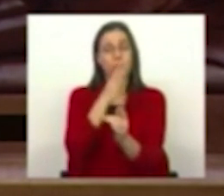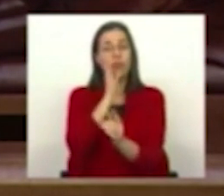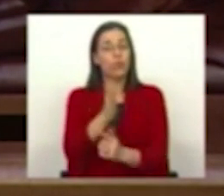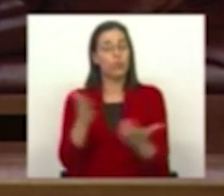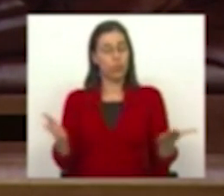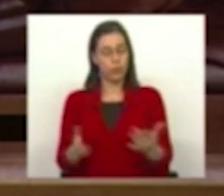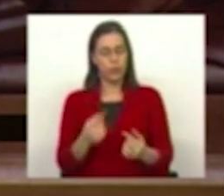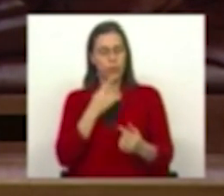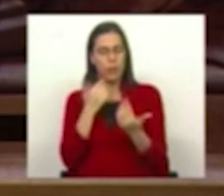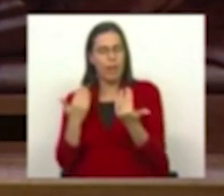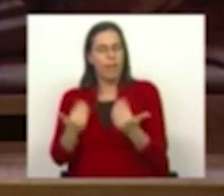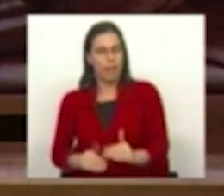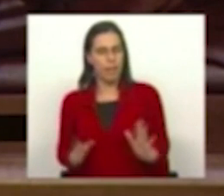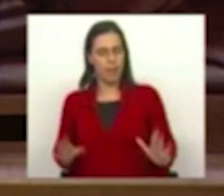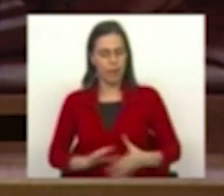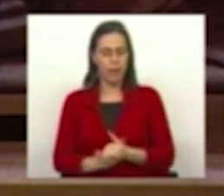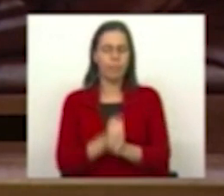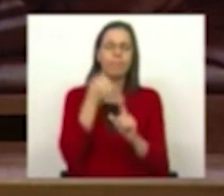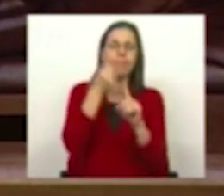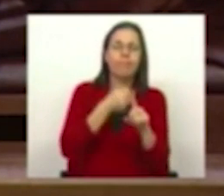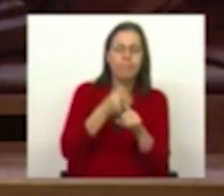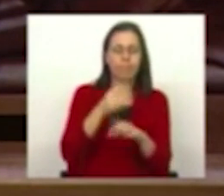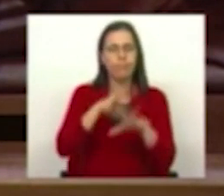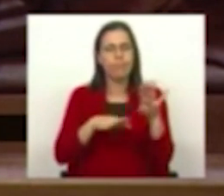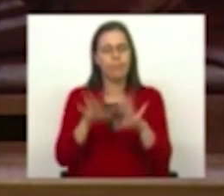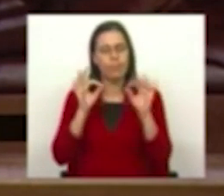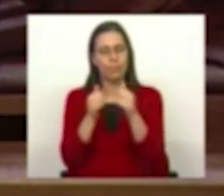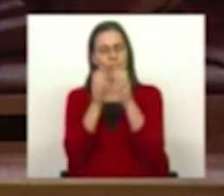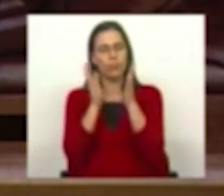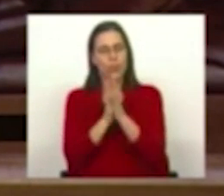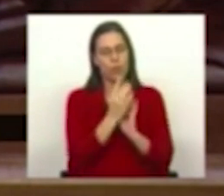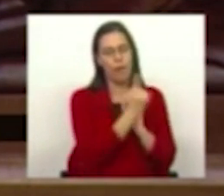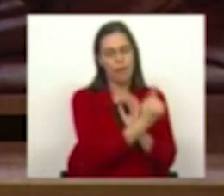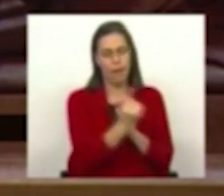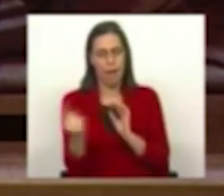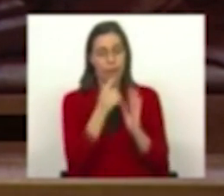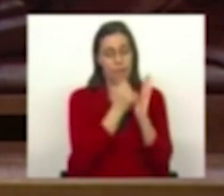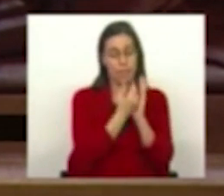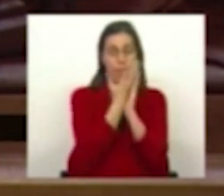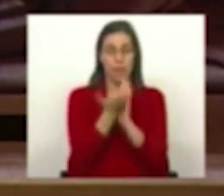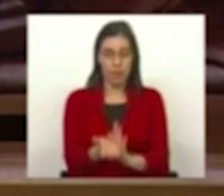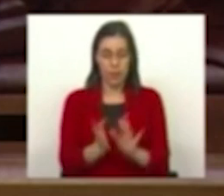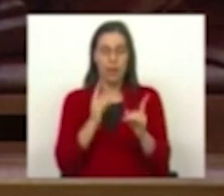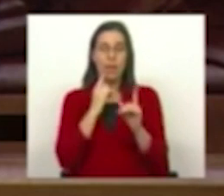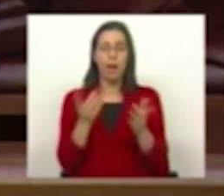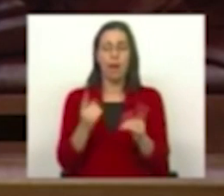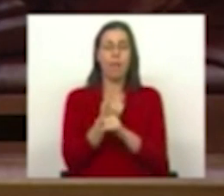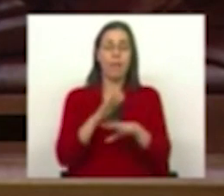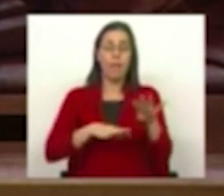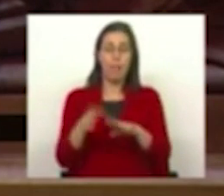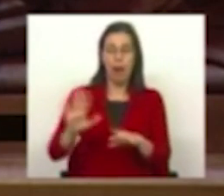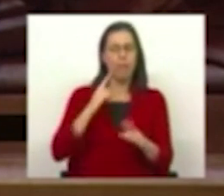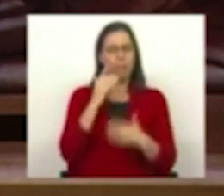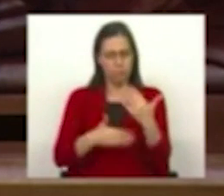disse, bastante limitada. Lutaremos para concretizar todas e cada uma dessas medidas sem prescindir de ir mais